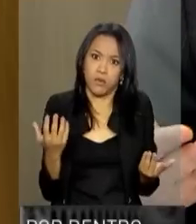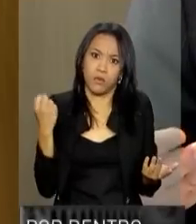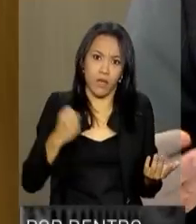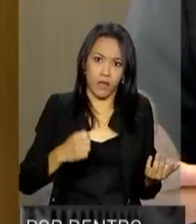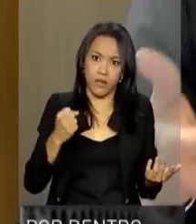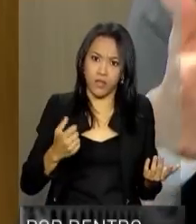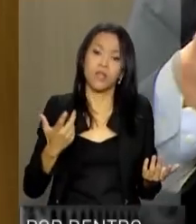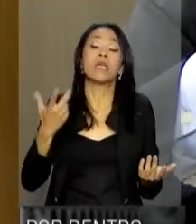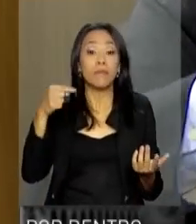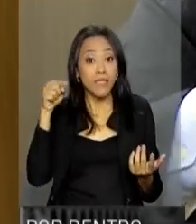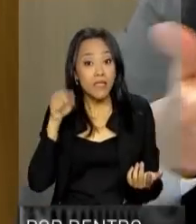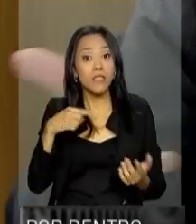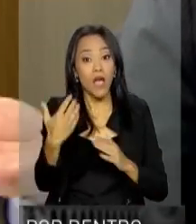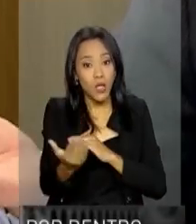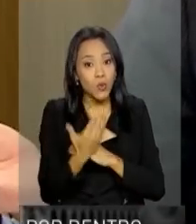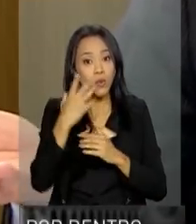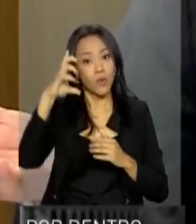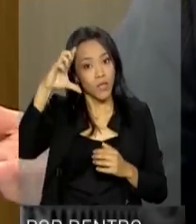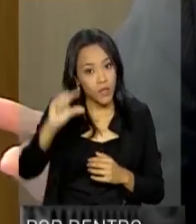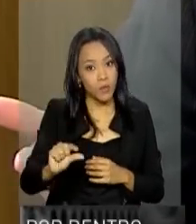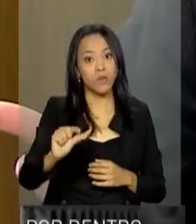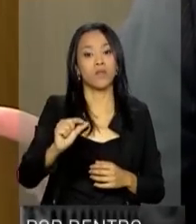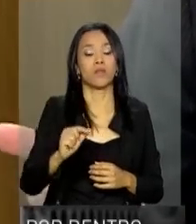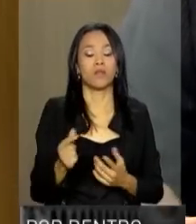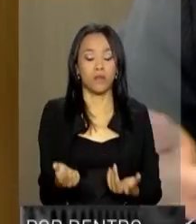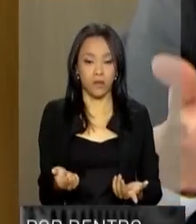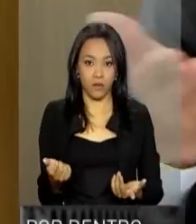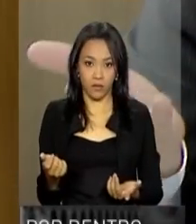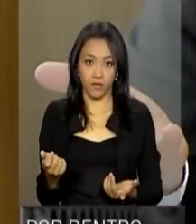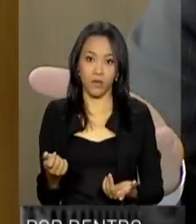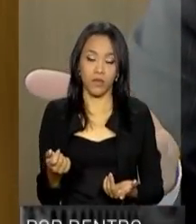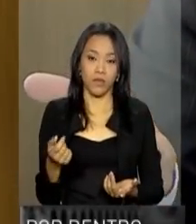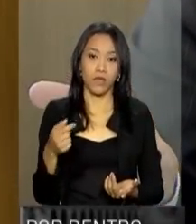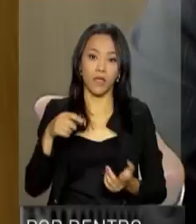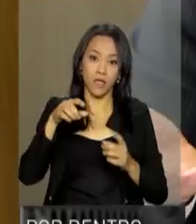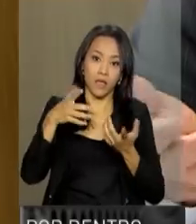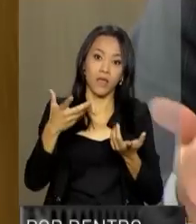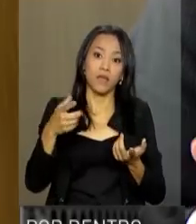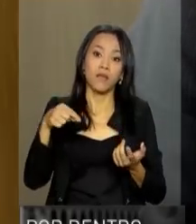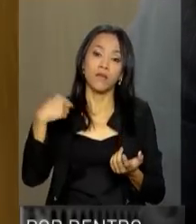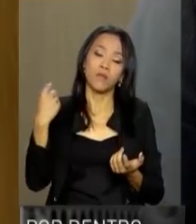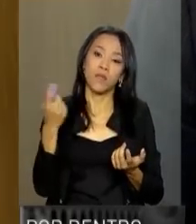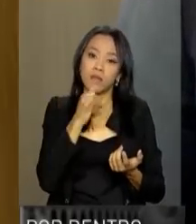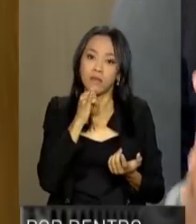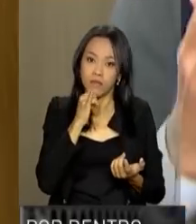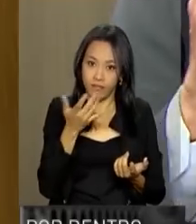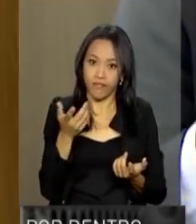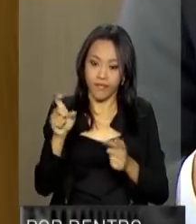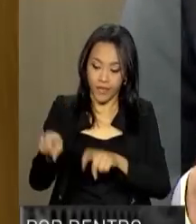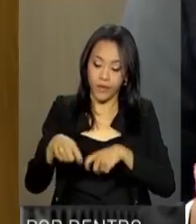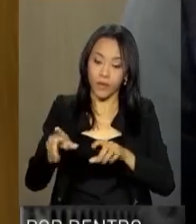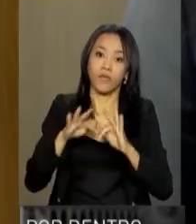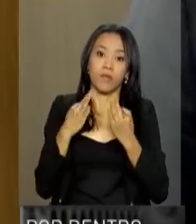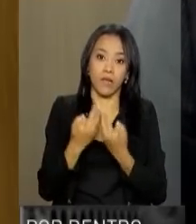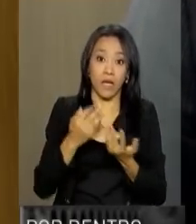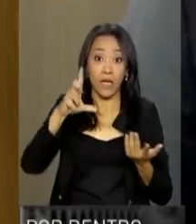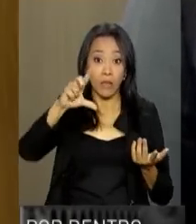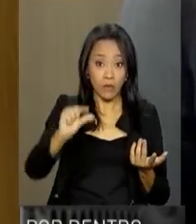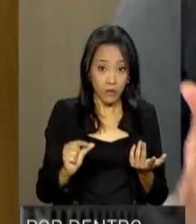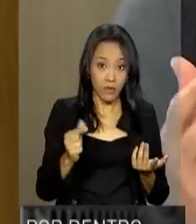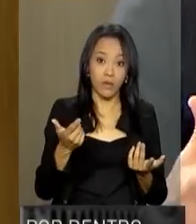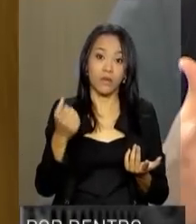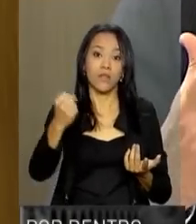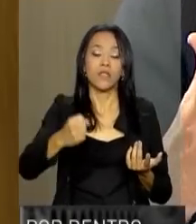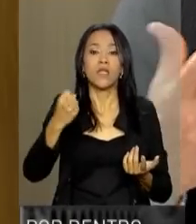derrubou o preço e botou em crise toda a produção da agricultura familiar na questão do leite e isso está levando à necessidade